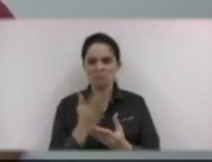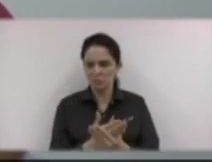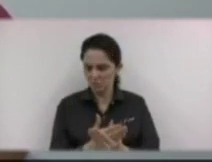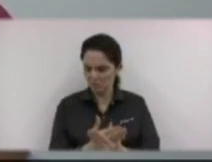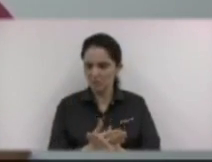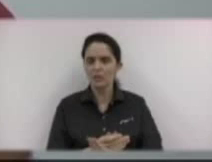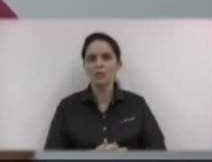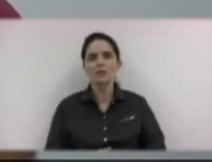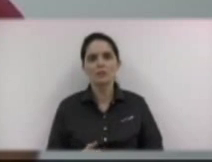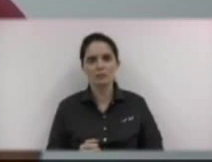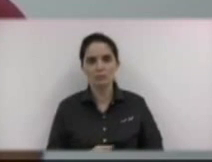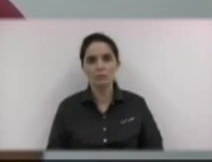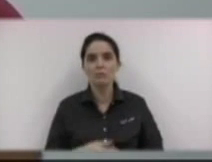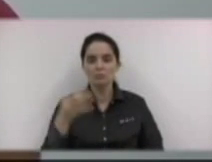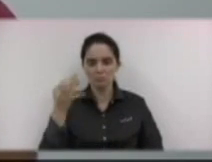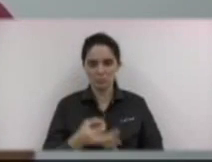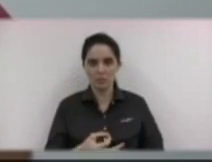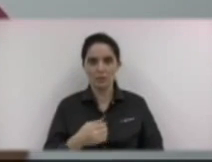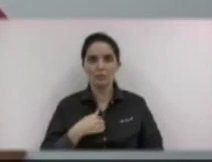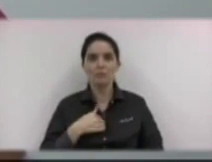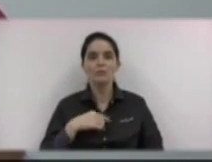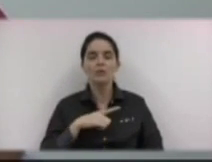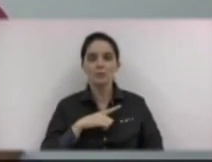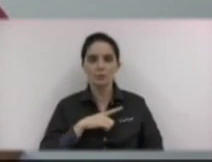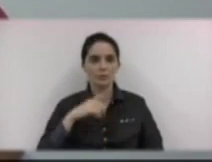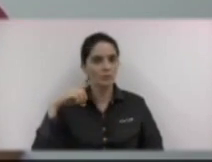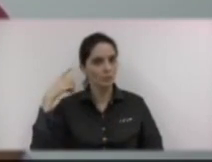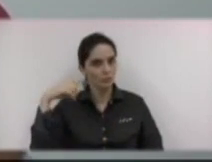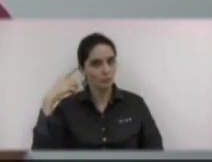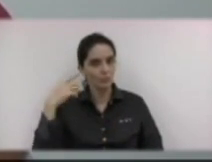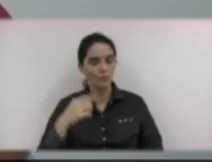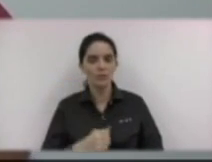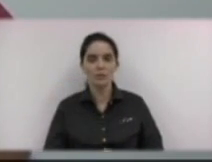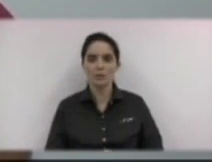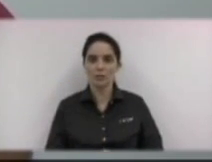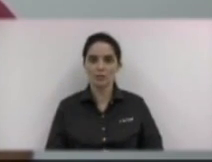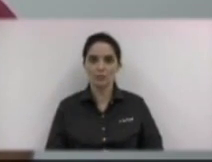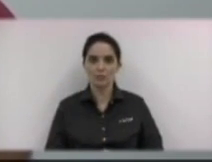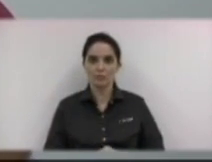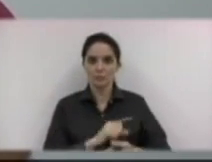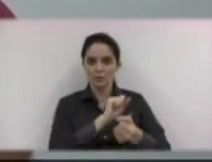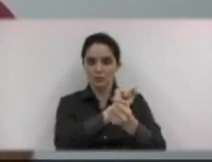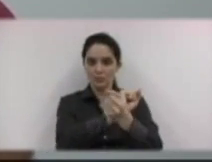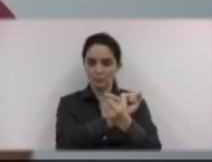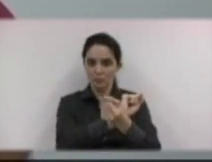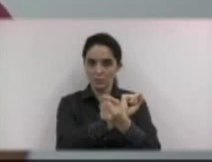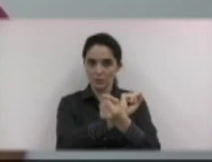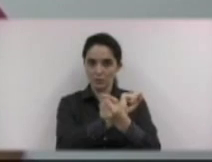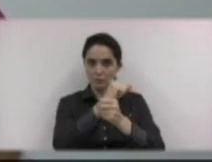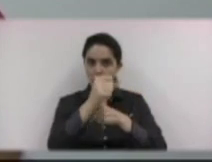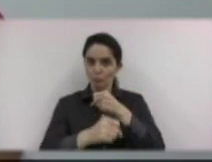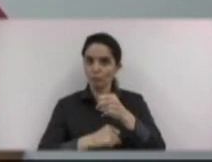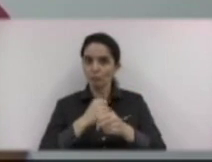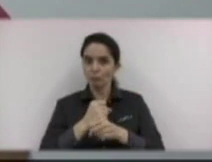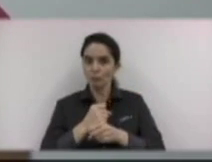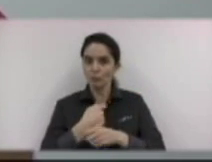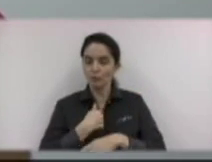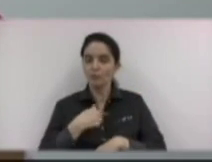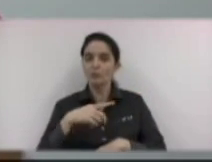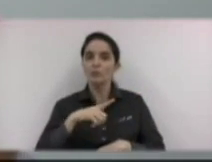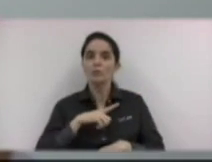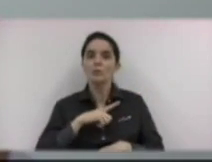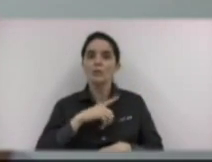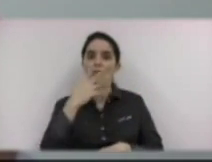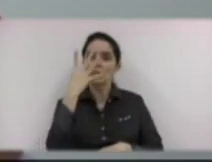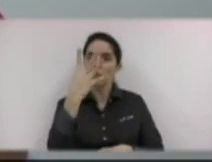a minha honra, os processei. Tem um advogado que está há 2 anos preso, sobre o qual eu tenho 3 ou 4 processos, dos quais